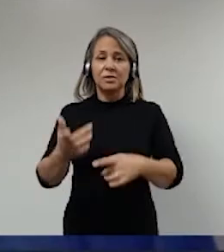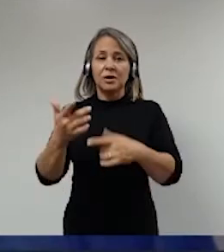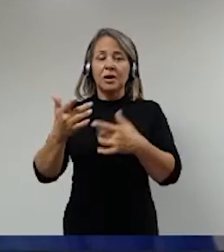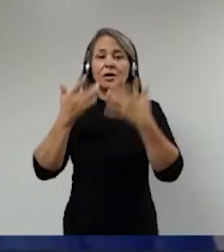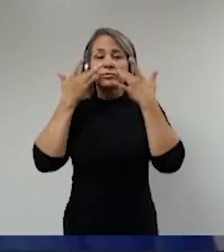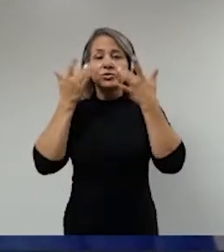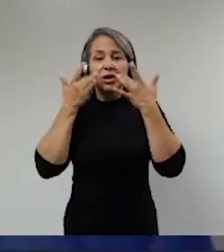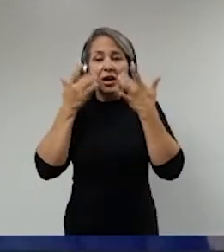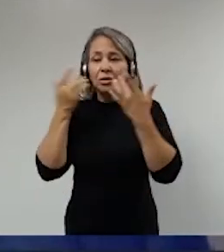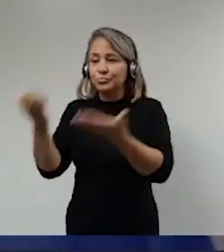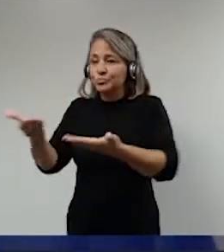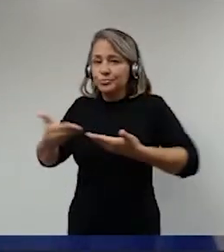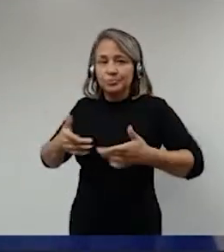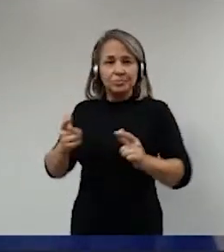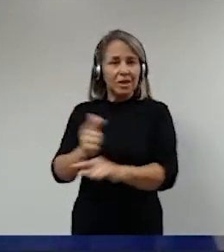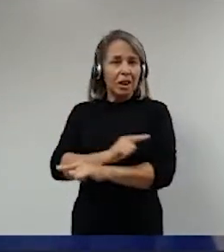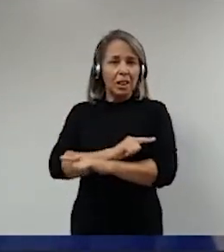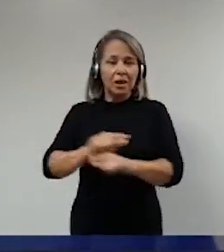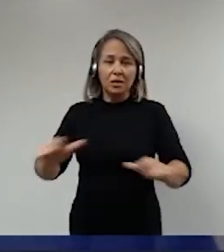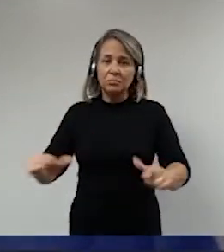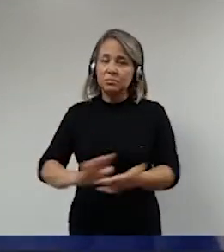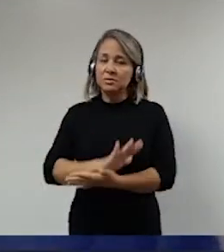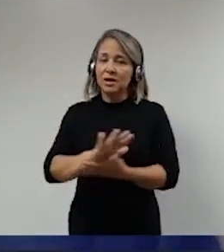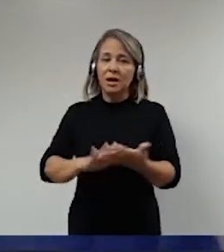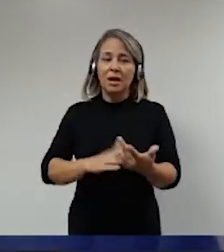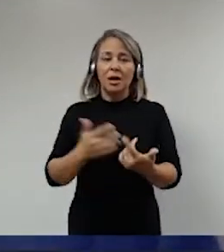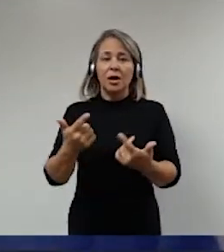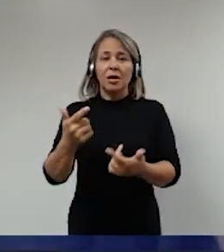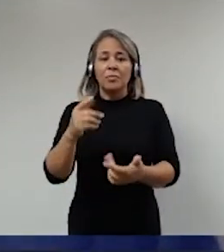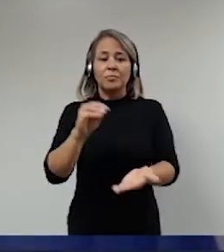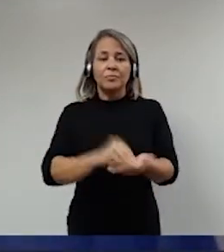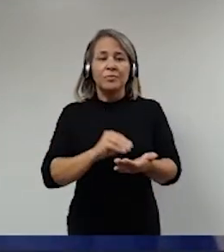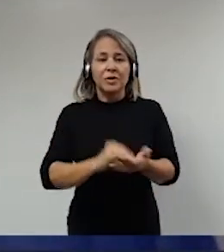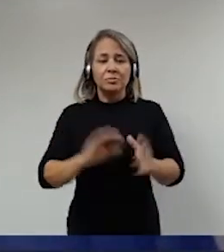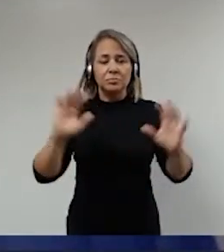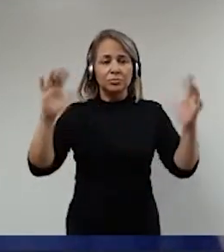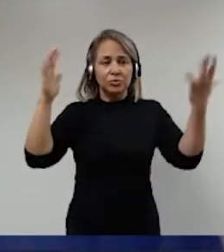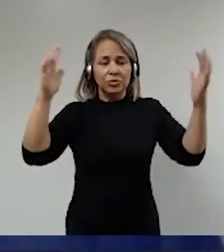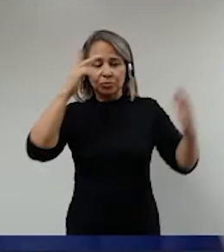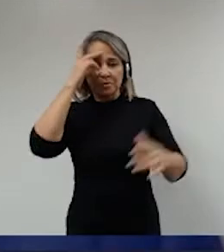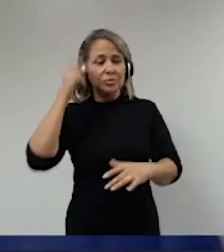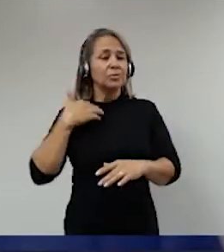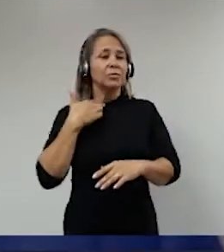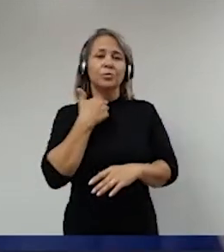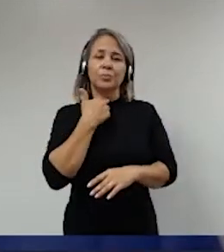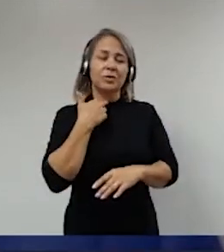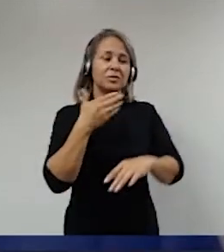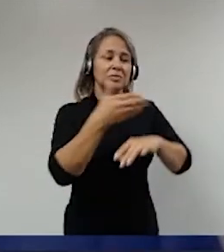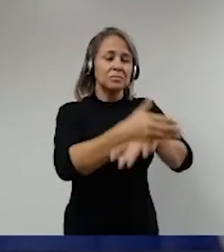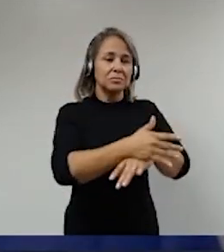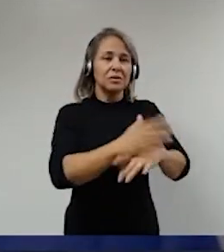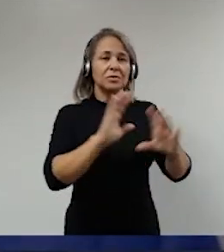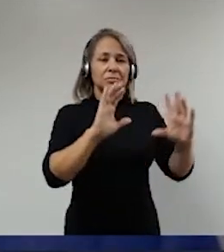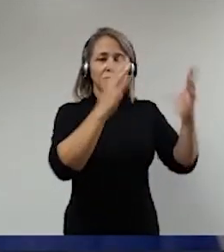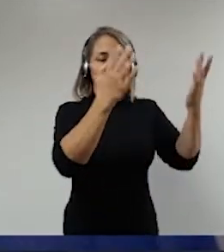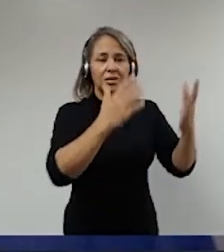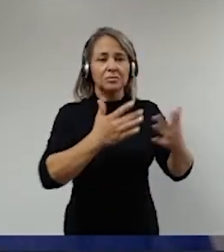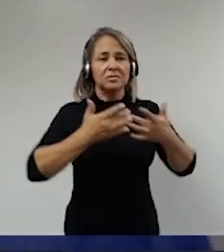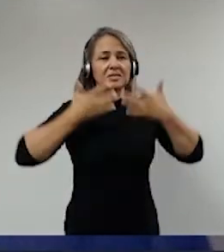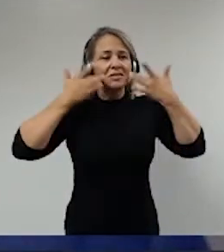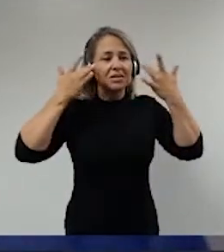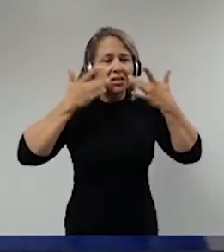estão recebendo pessoas, as pessoas não estão fazendo show, outras pessoas não estão indo ao teatro, os cinemas também não recebem ninguém, os